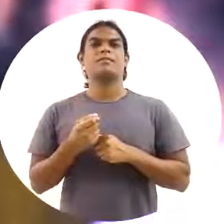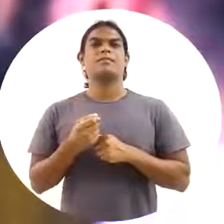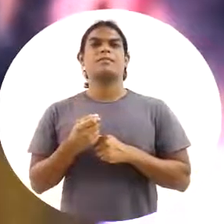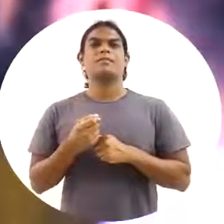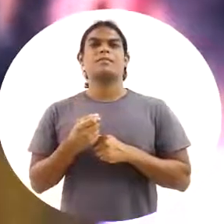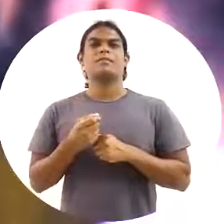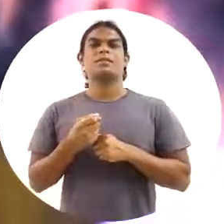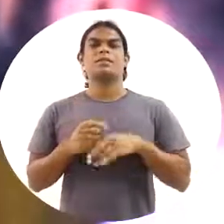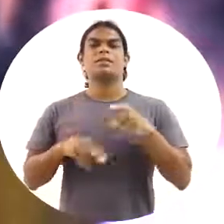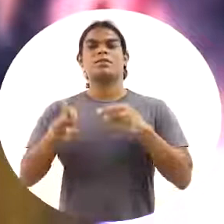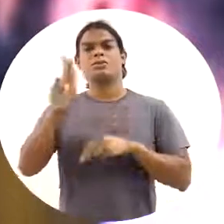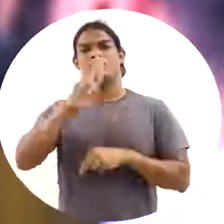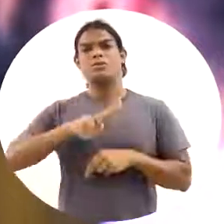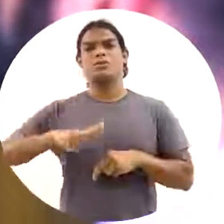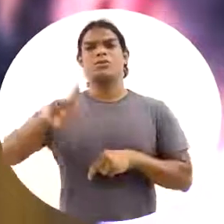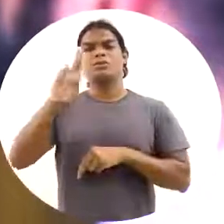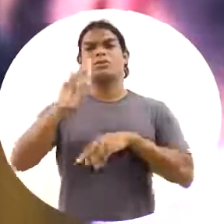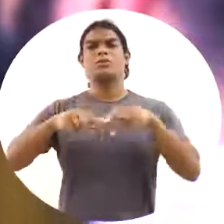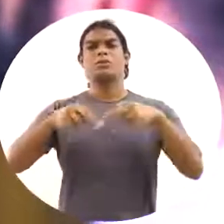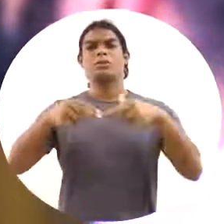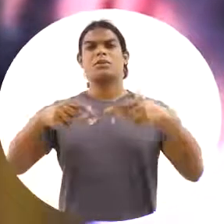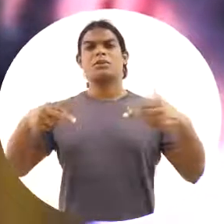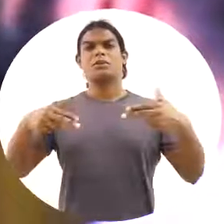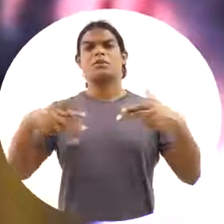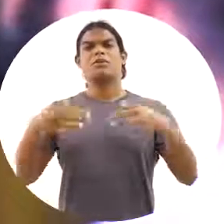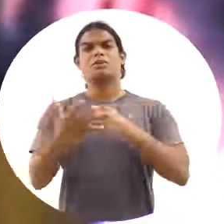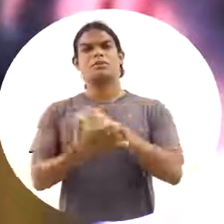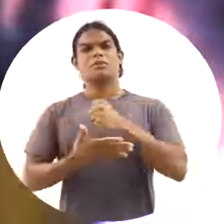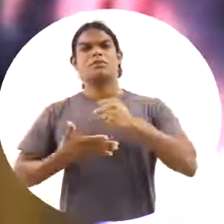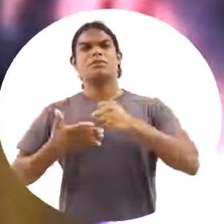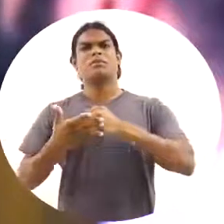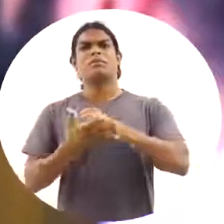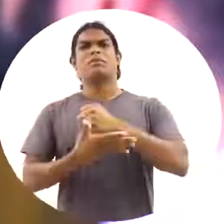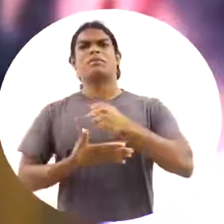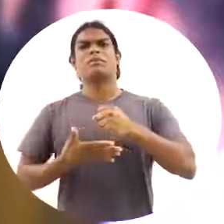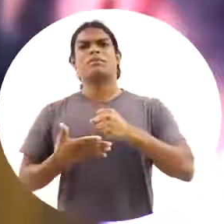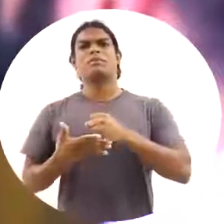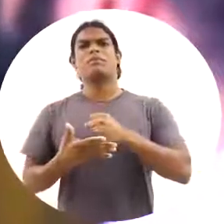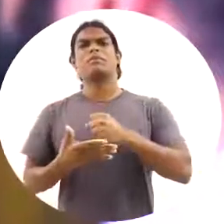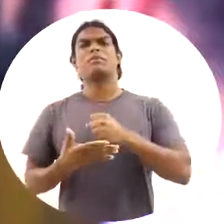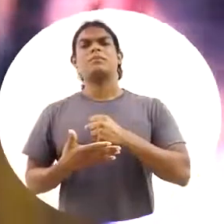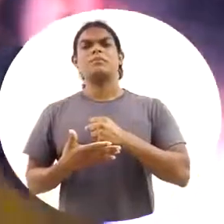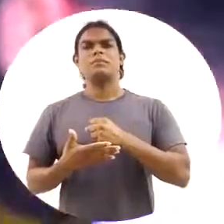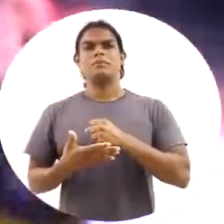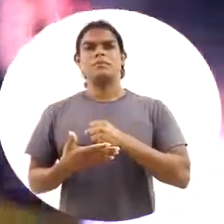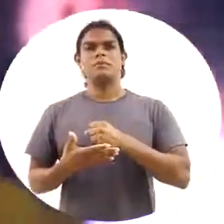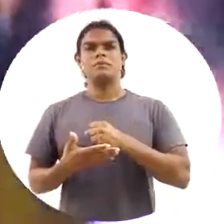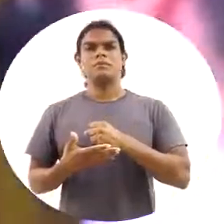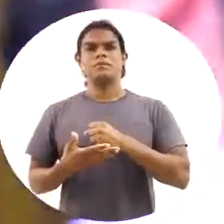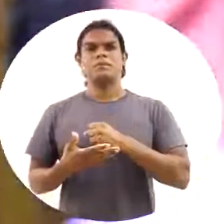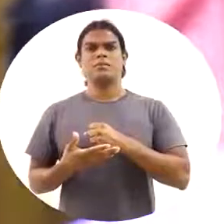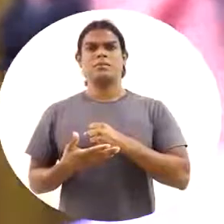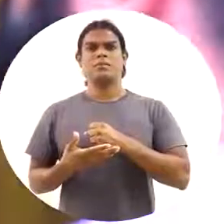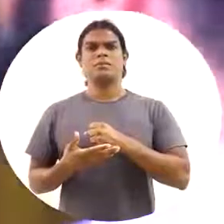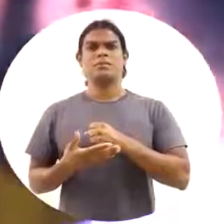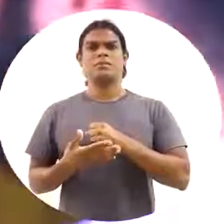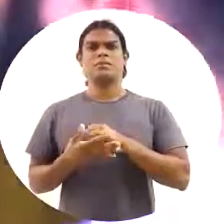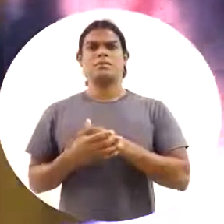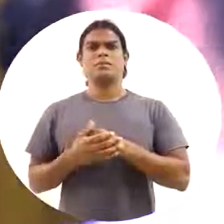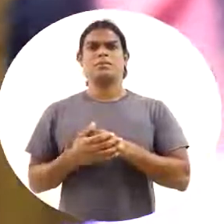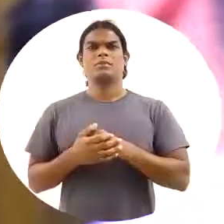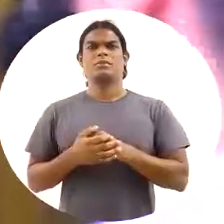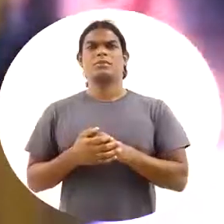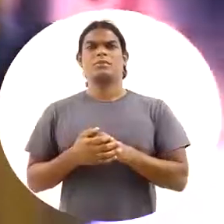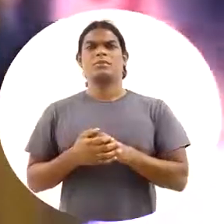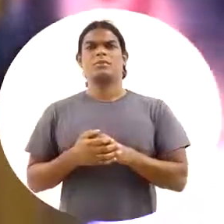trabalhou basicamente com materiais aparentes e, assim, a questão da performance ambiental foi o que acho que é o plus do projeto. Que você está